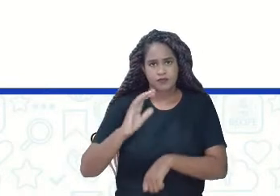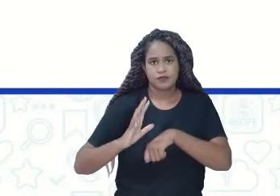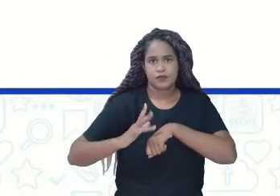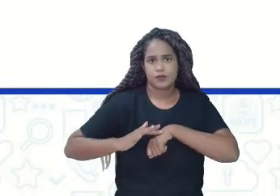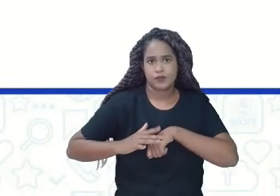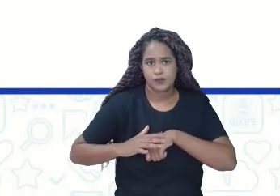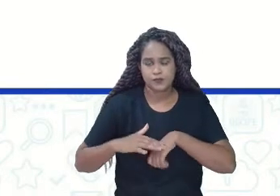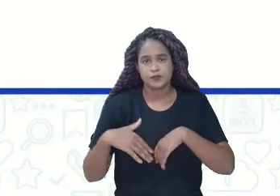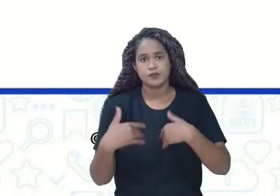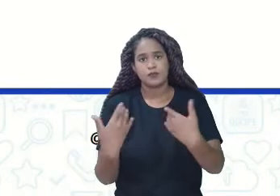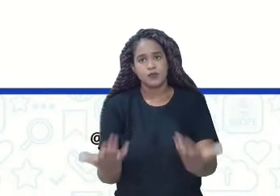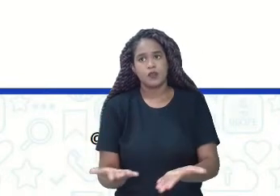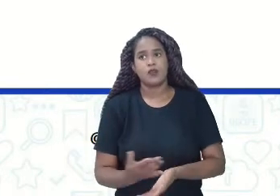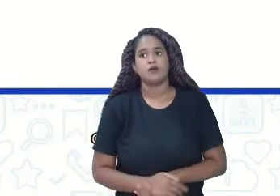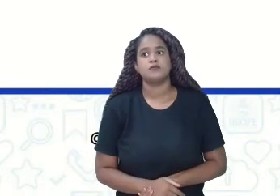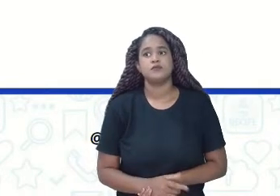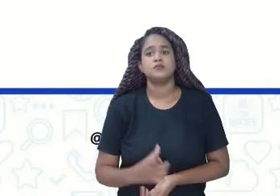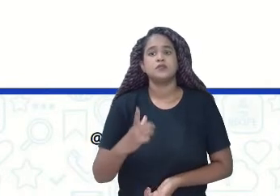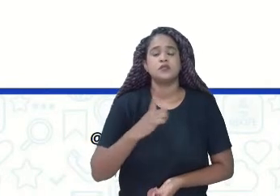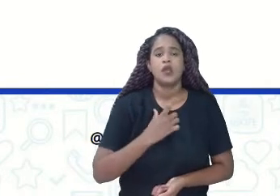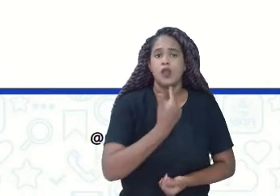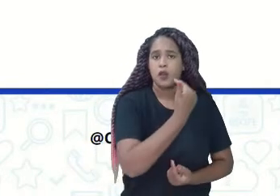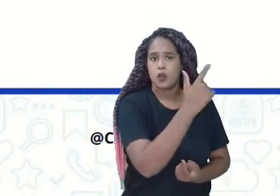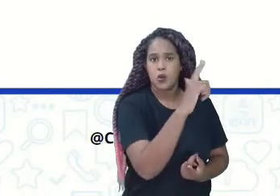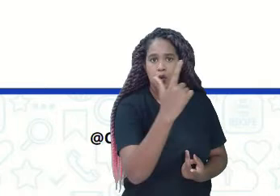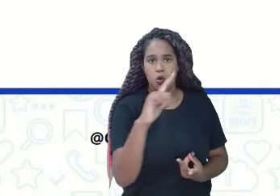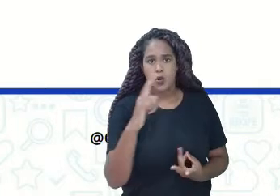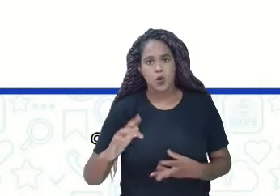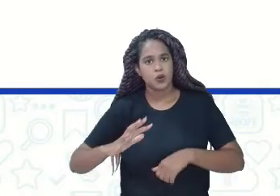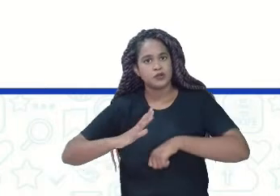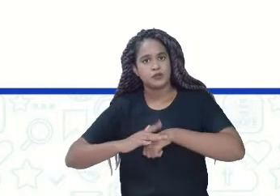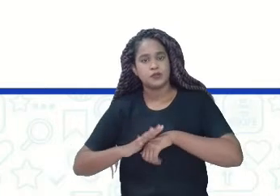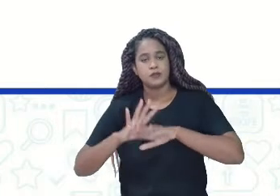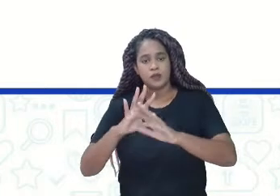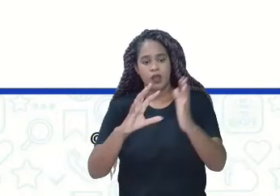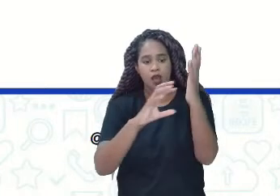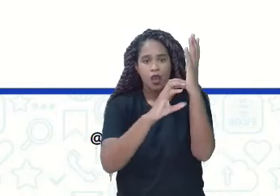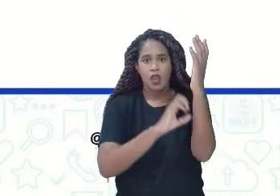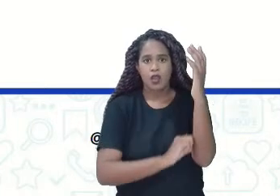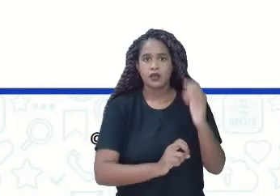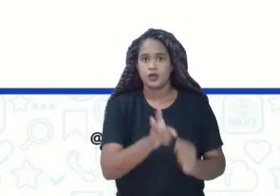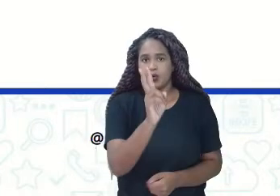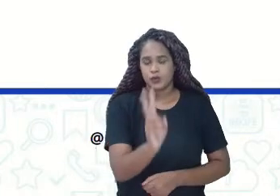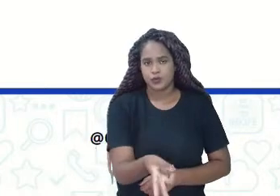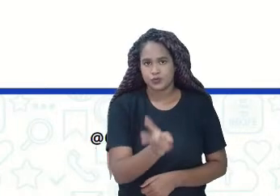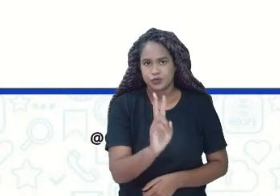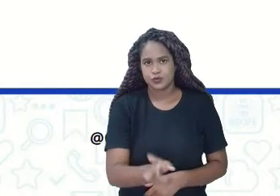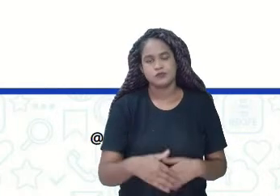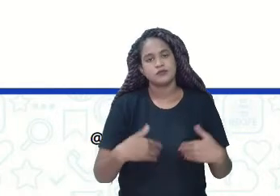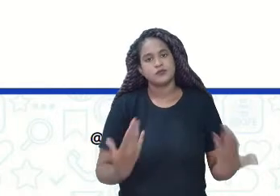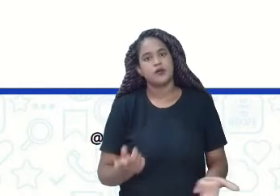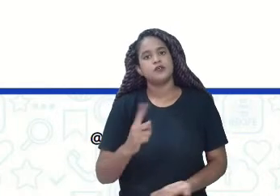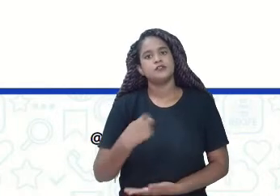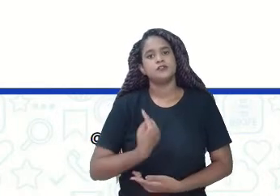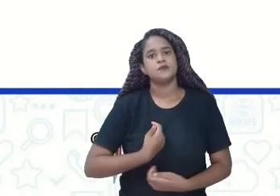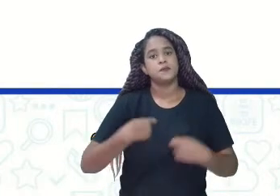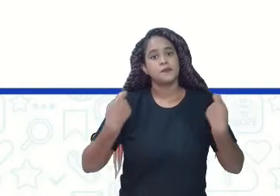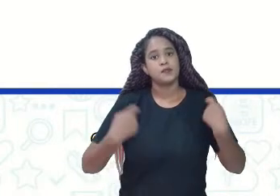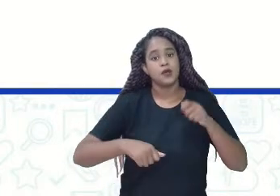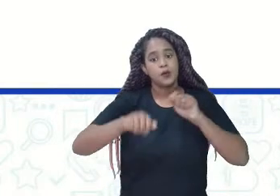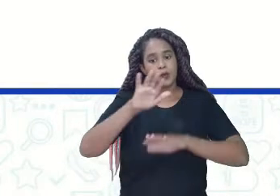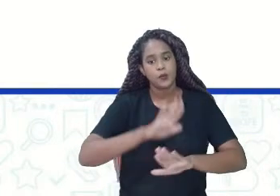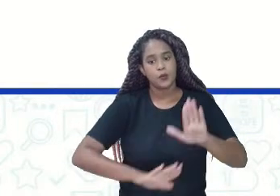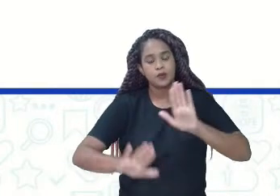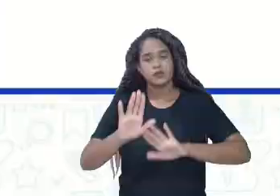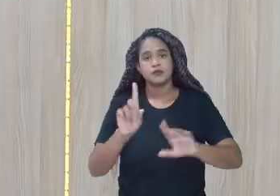está aí, mesmo com outras doenças que estão aparecendo, a AIDS está aí presente, então realmente devemos ter cuidado. E também